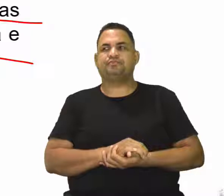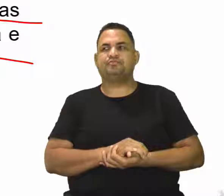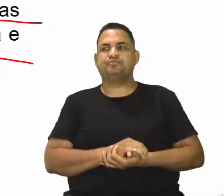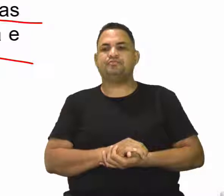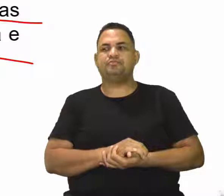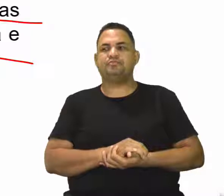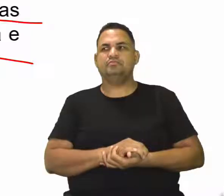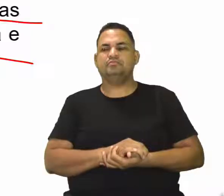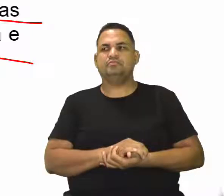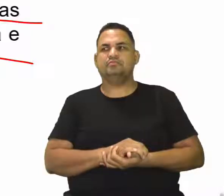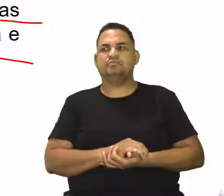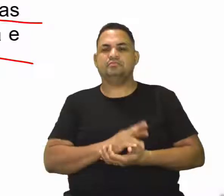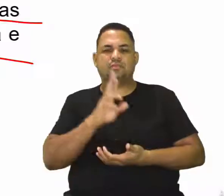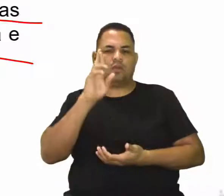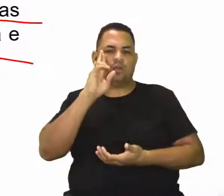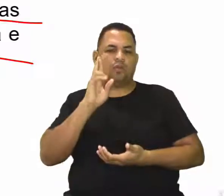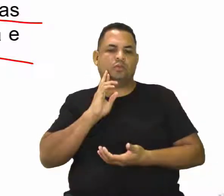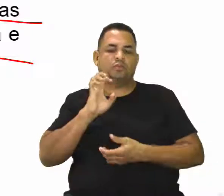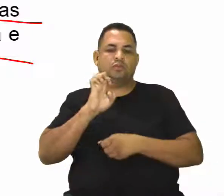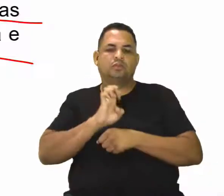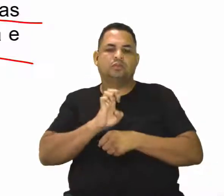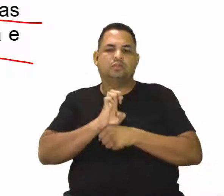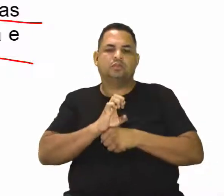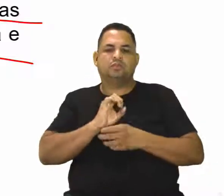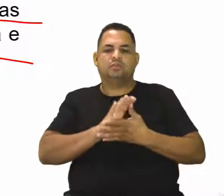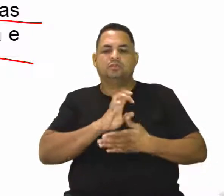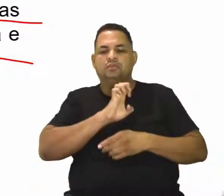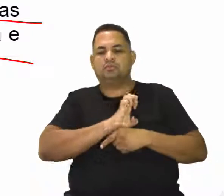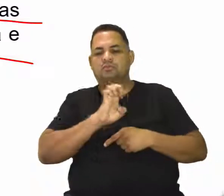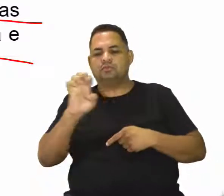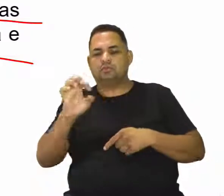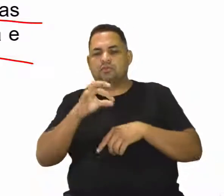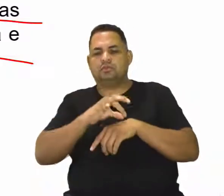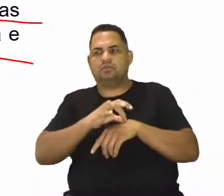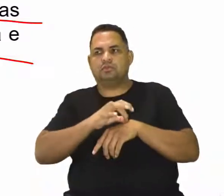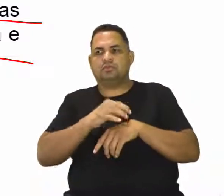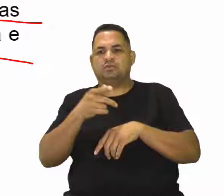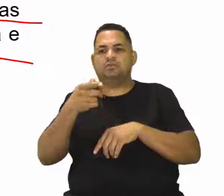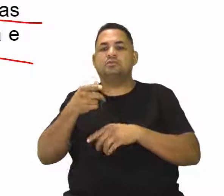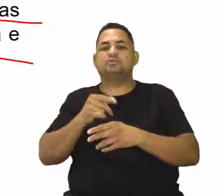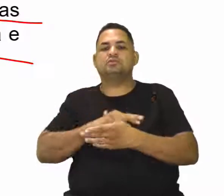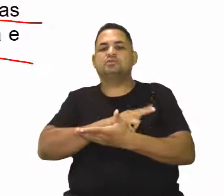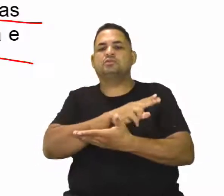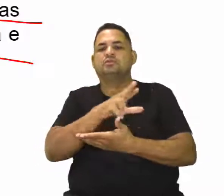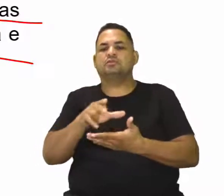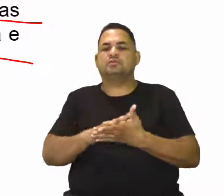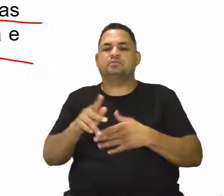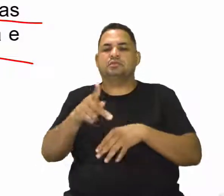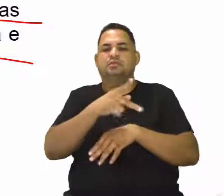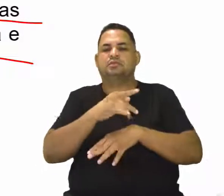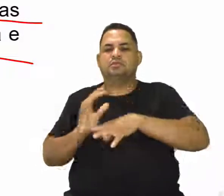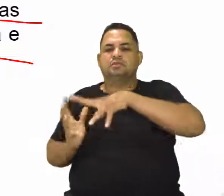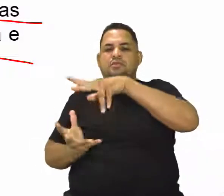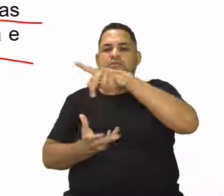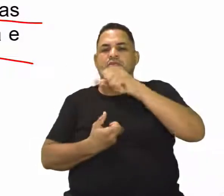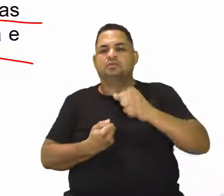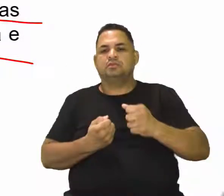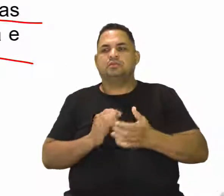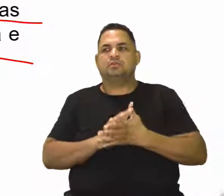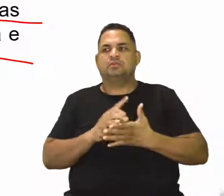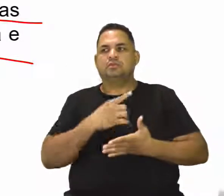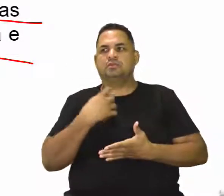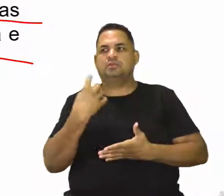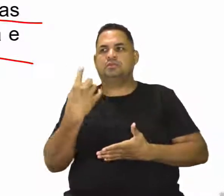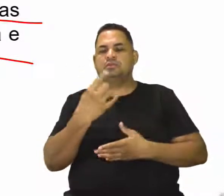Como eu falei, Rondônia hoje exporta carne para vários países do mundo. E a